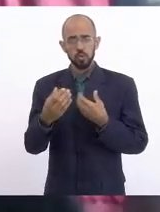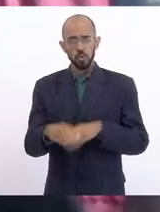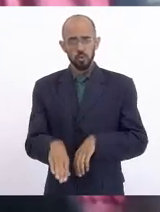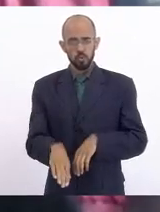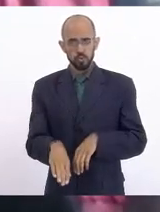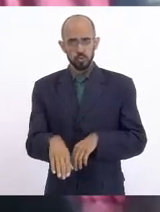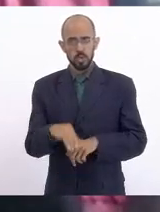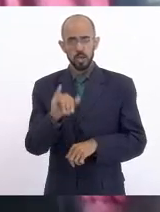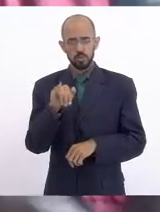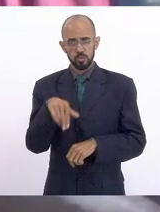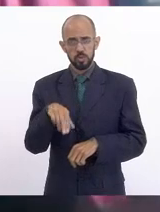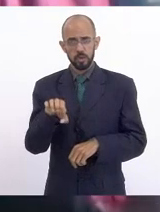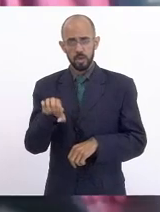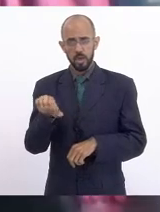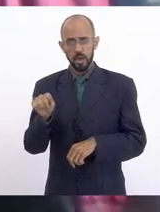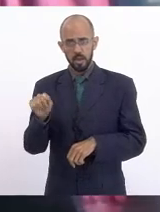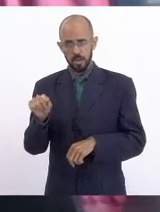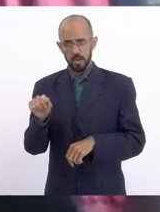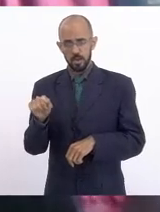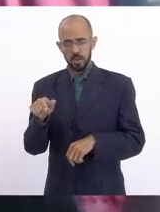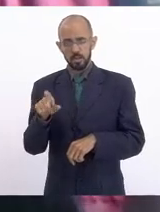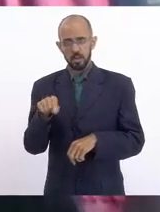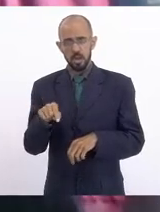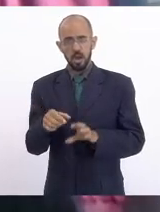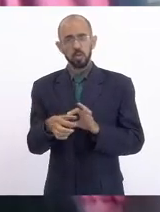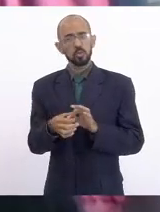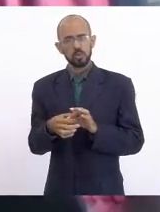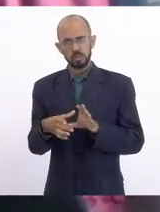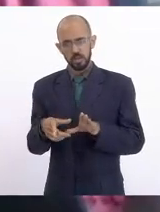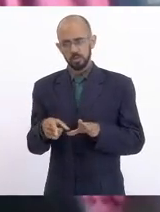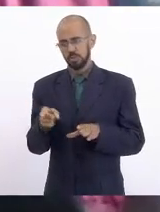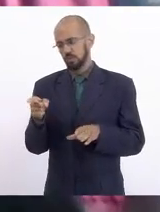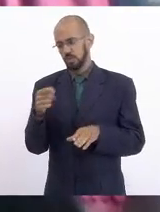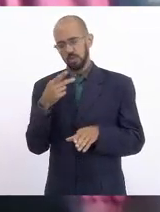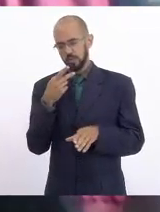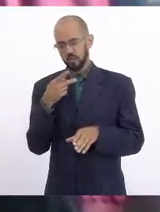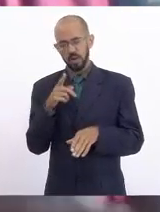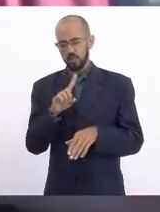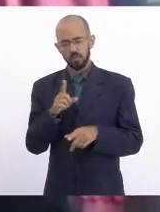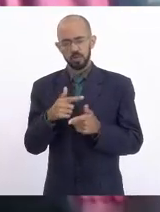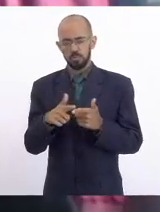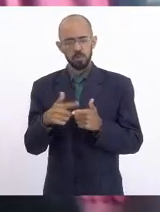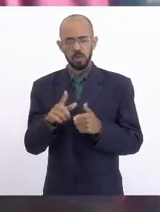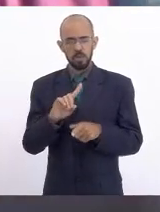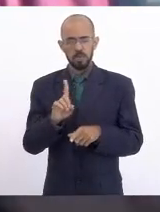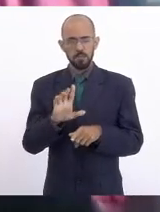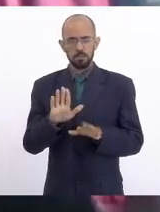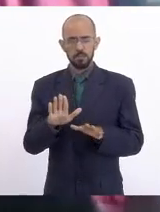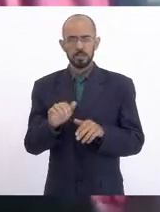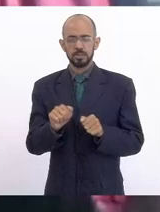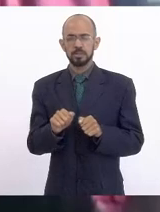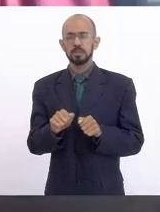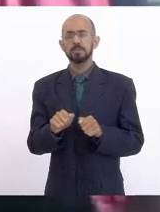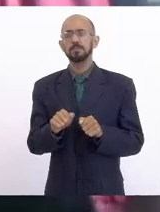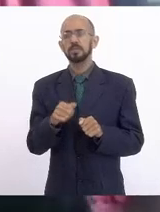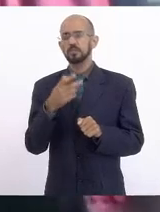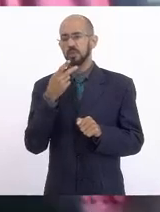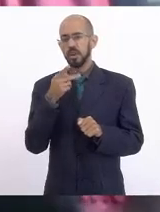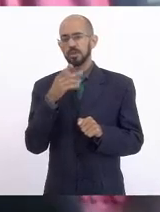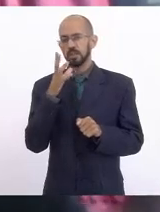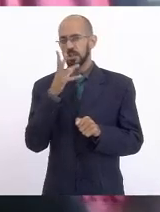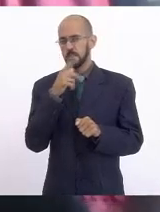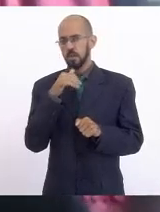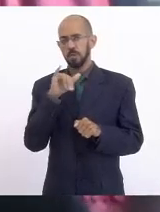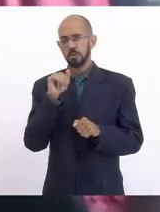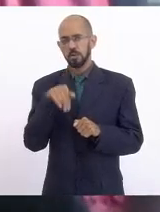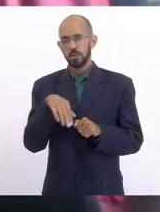provou a praia da segurança como é autorizativo vossa excelência disse que não tem problema como muita gente diz que o Inea a demora porque